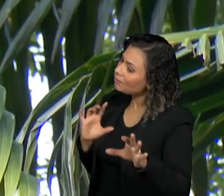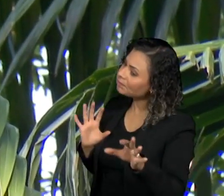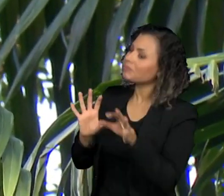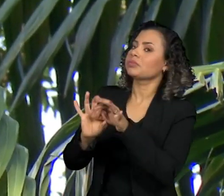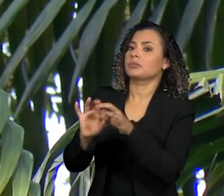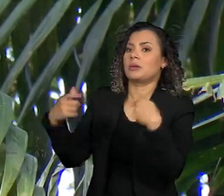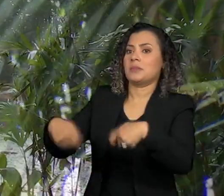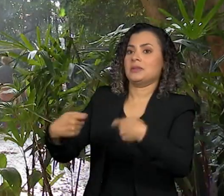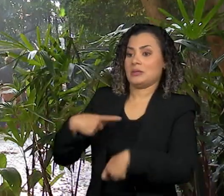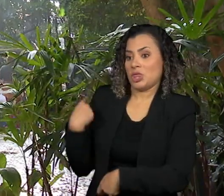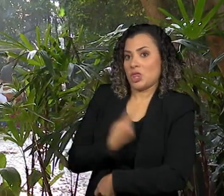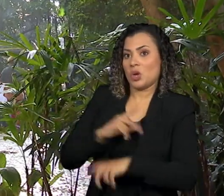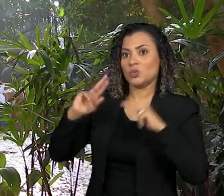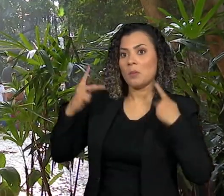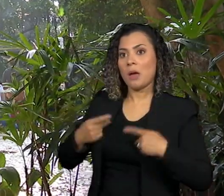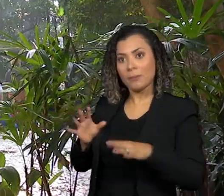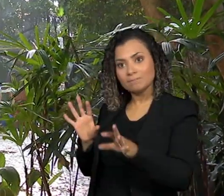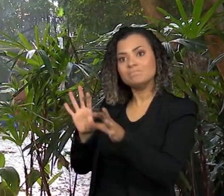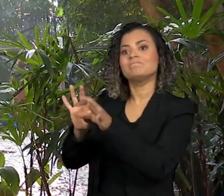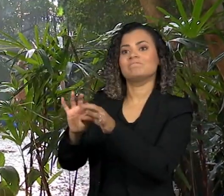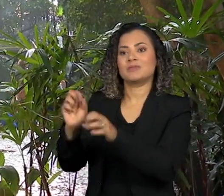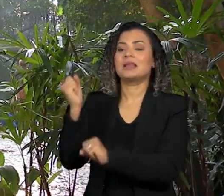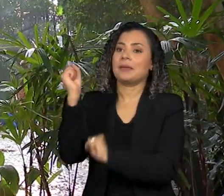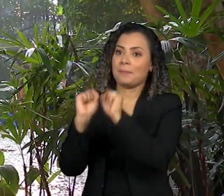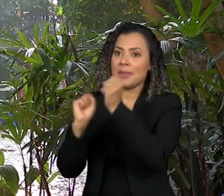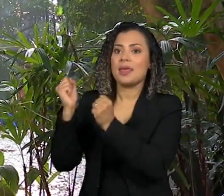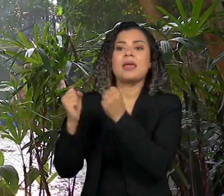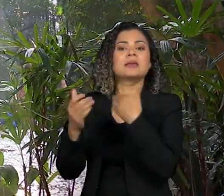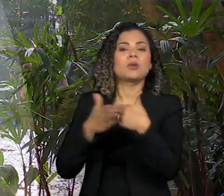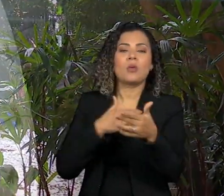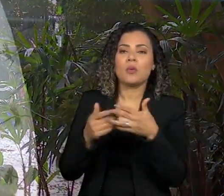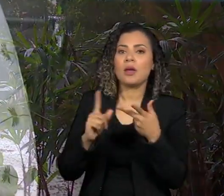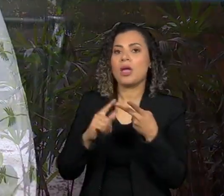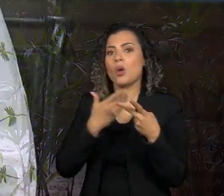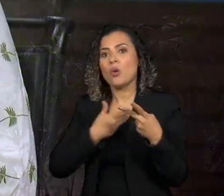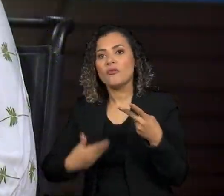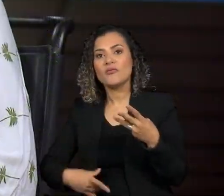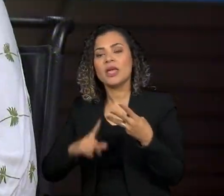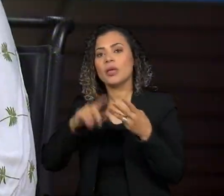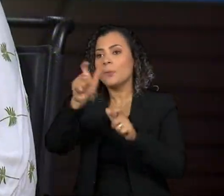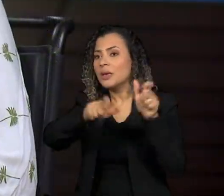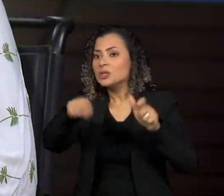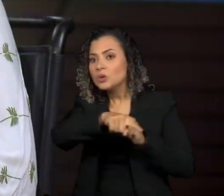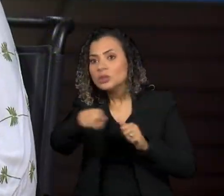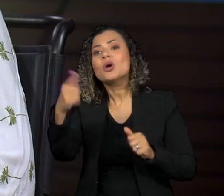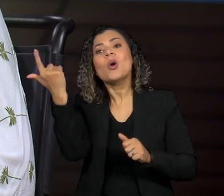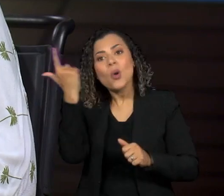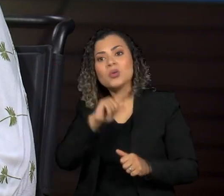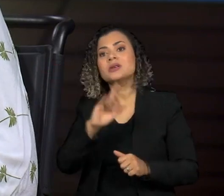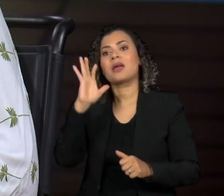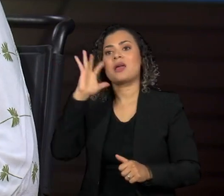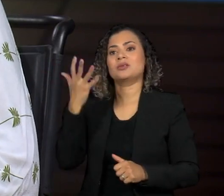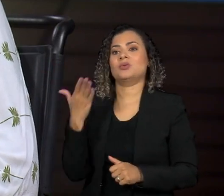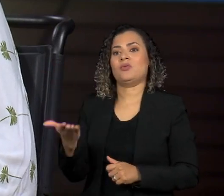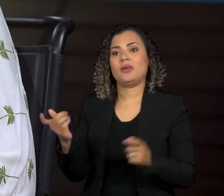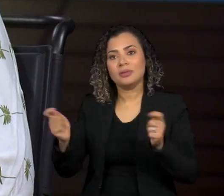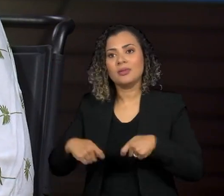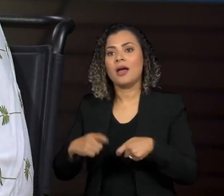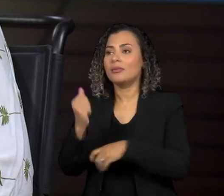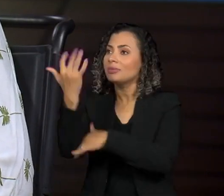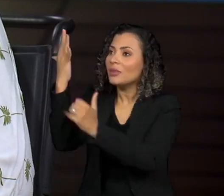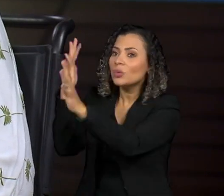E acho que se isso estiver na filosofia de qualquer empresa, de qualquer governo e das pessoas, a gente consegue trazer soluções. E tem muitas soluções